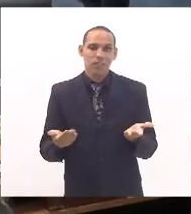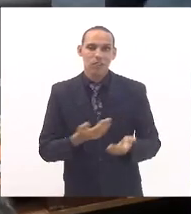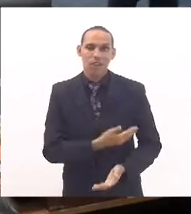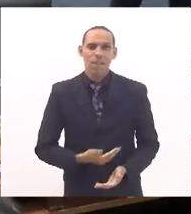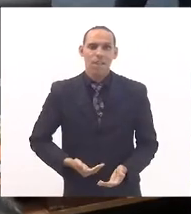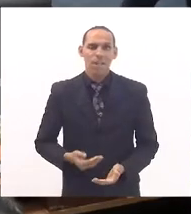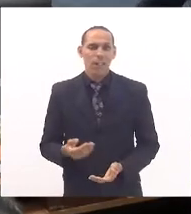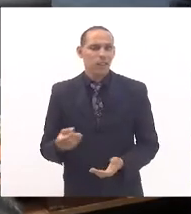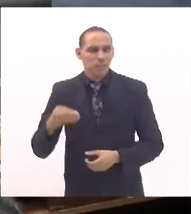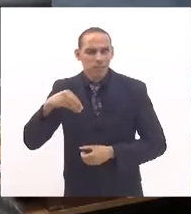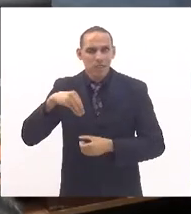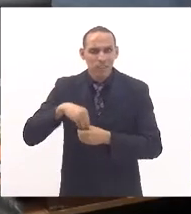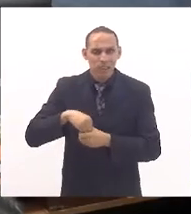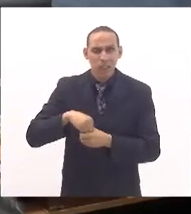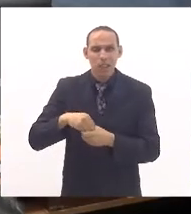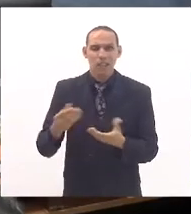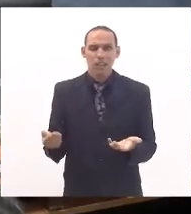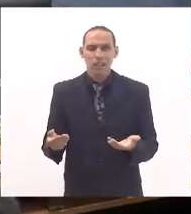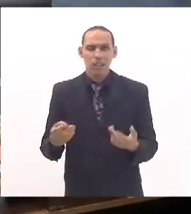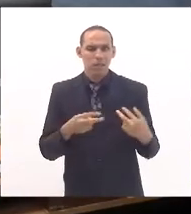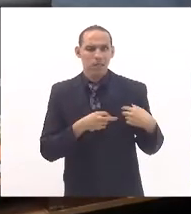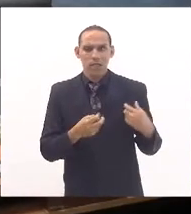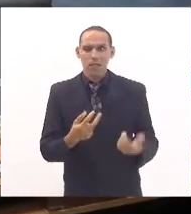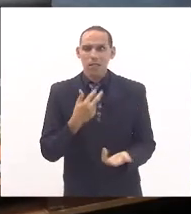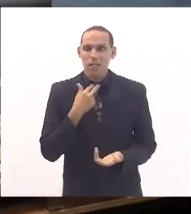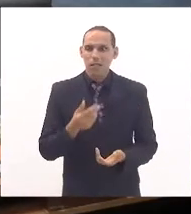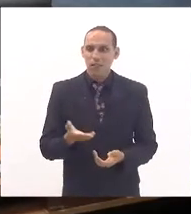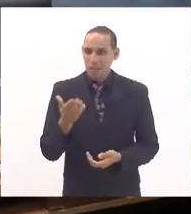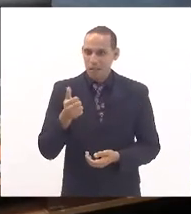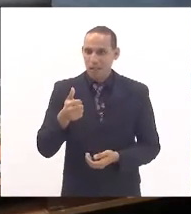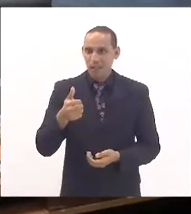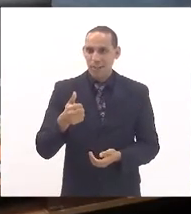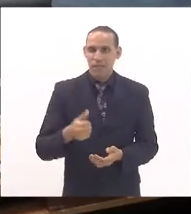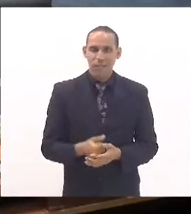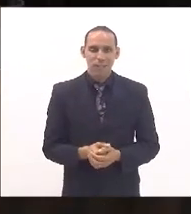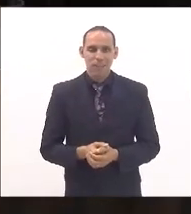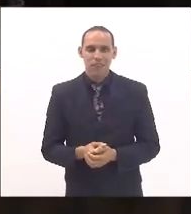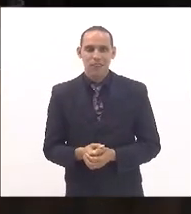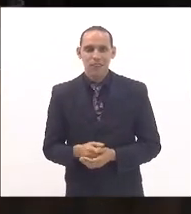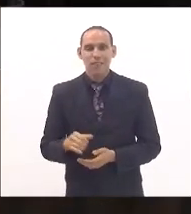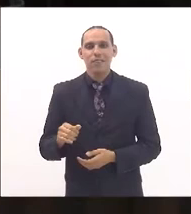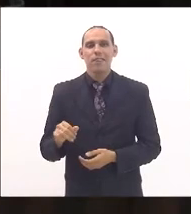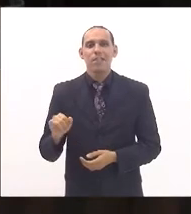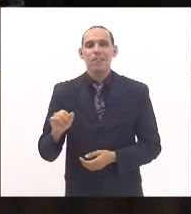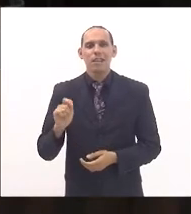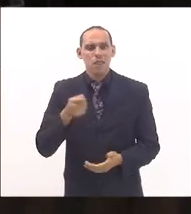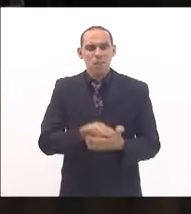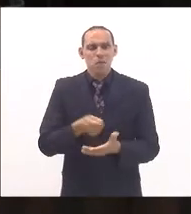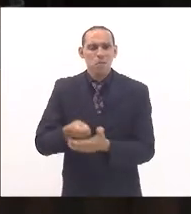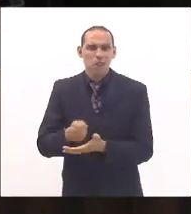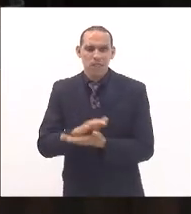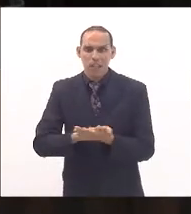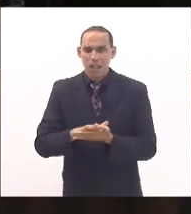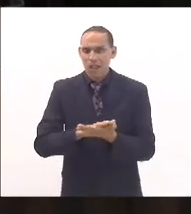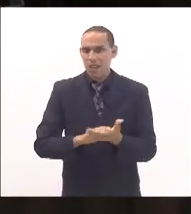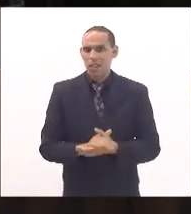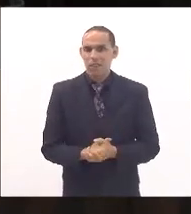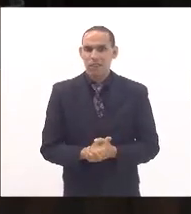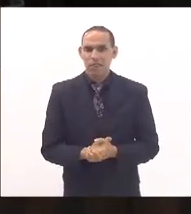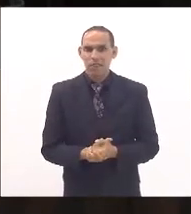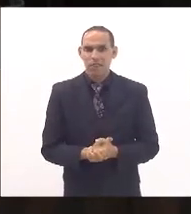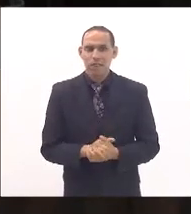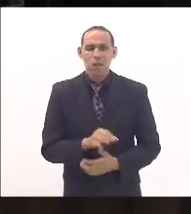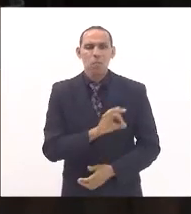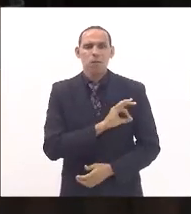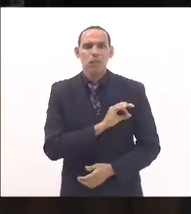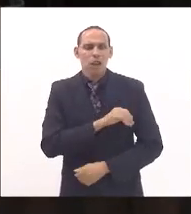voz dentro da Petrobras. Vossa Excelência vai bem. Não tem que ter imposto também sobre nada. Não tem que ter policial